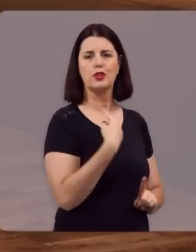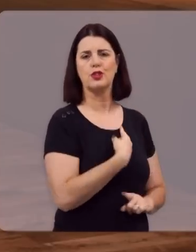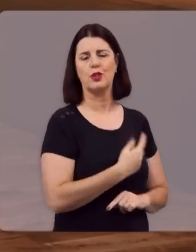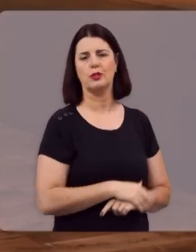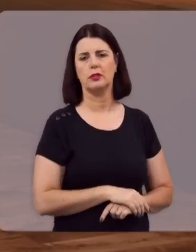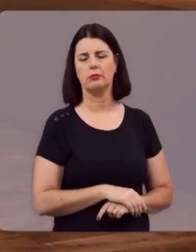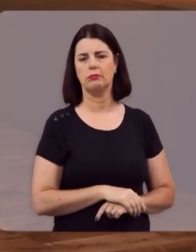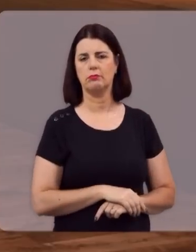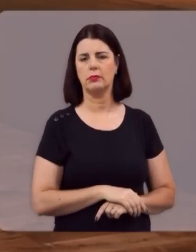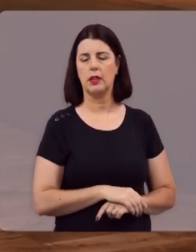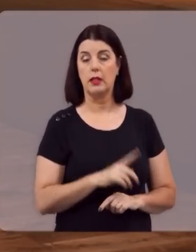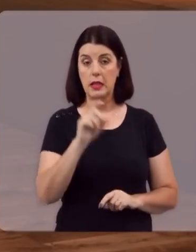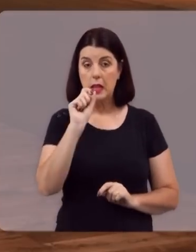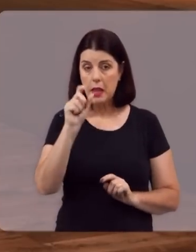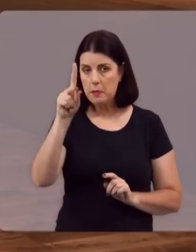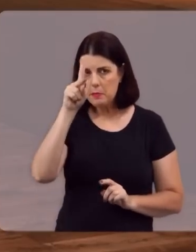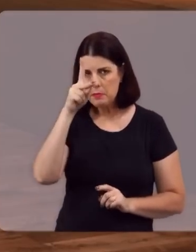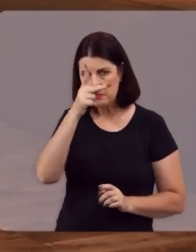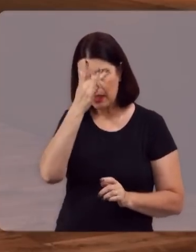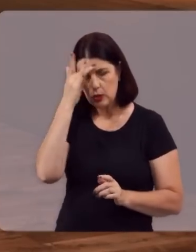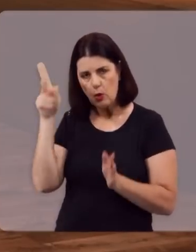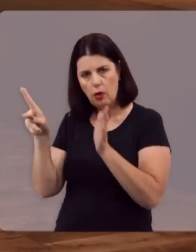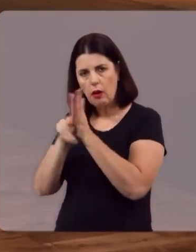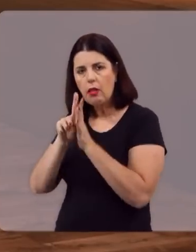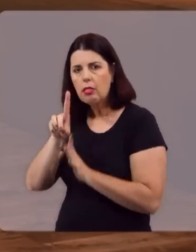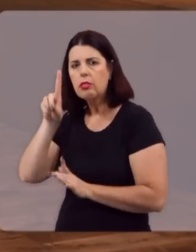Senhor Deus o guarda, e o maligno não lhe toca.